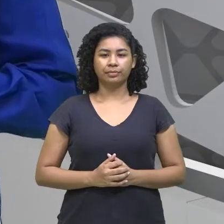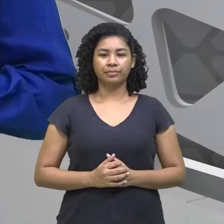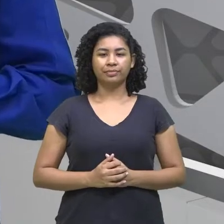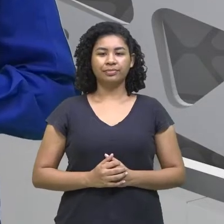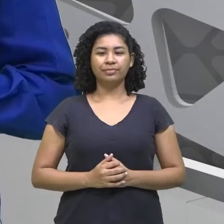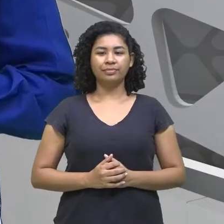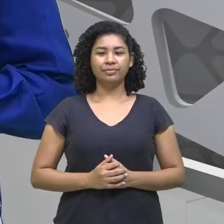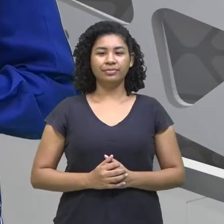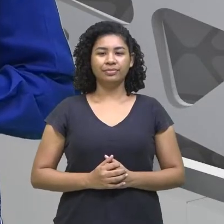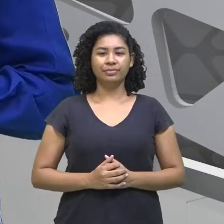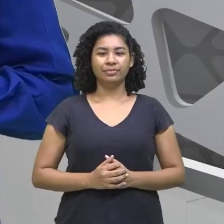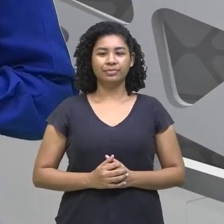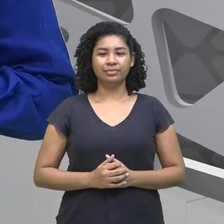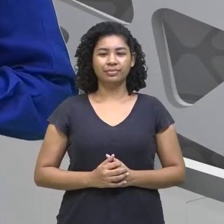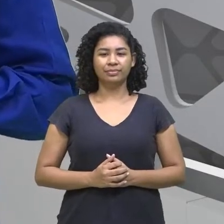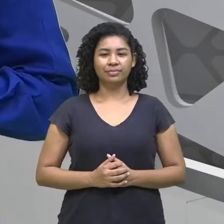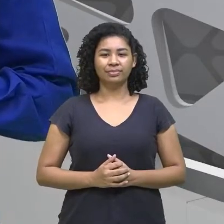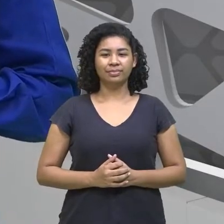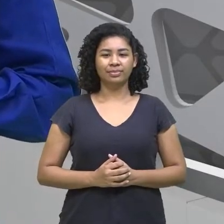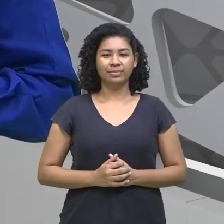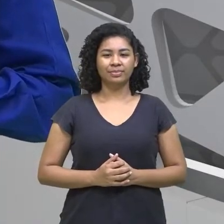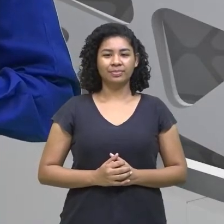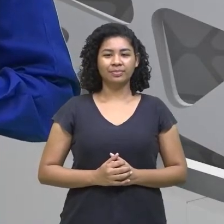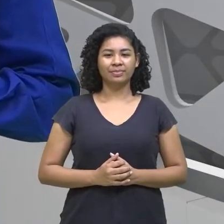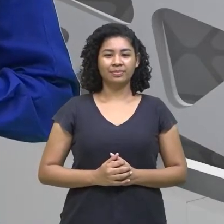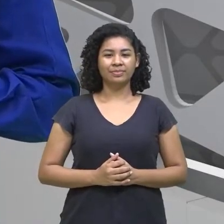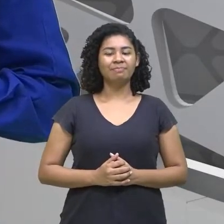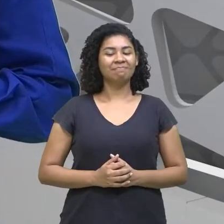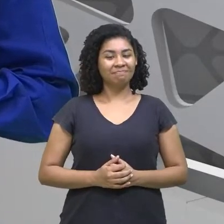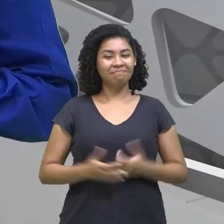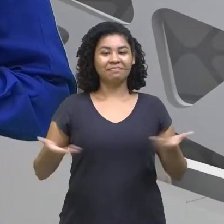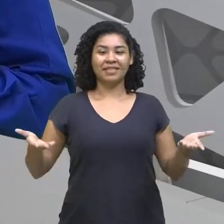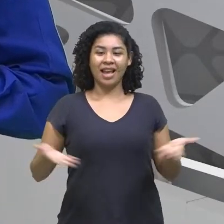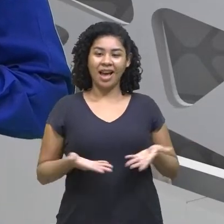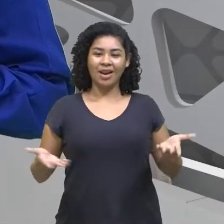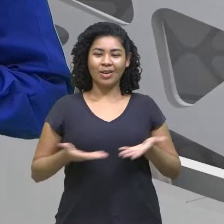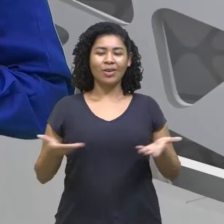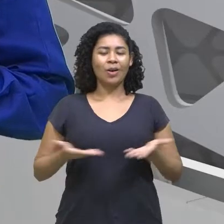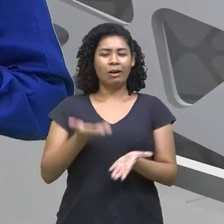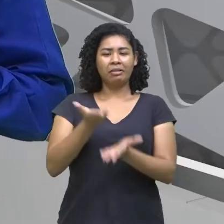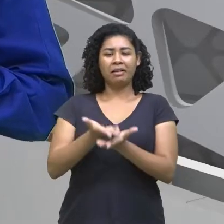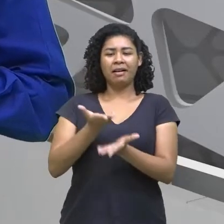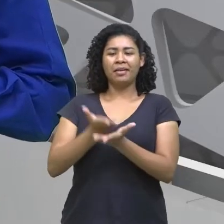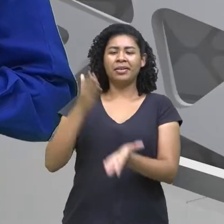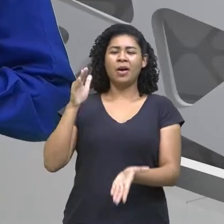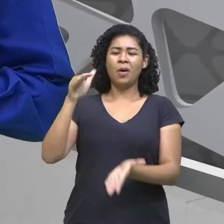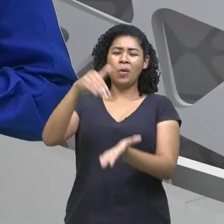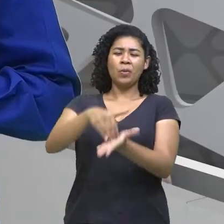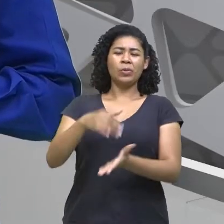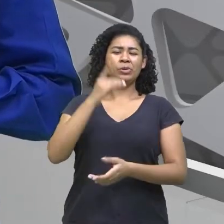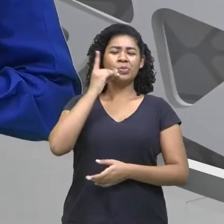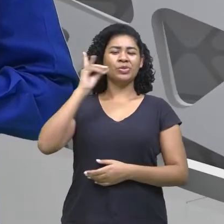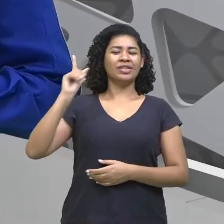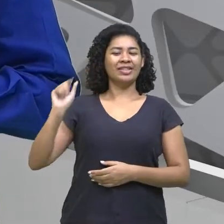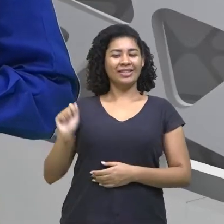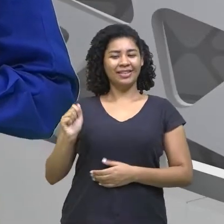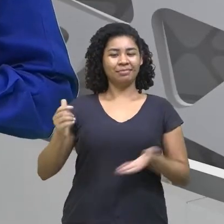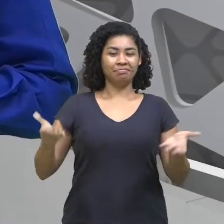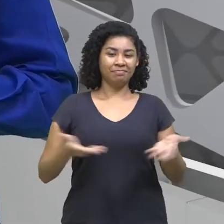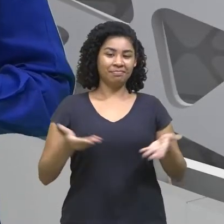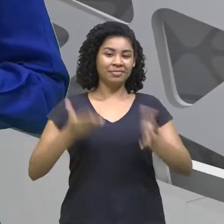Hello, dear students. Hello, dear teachers. Chegamos ao nosso último dia de aula, né? Nossa revisão e avaliação,